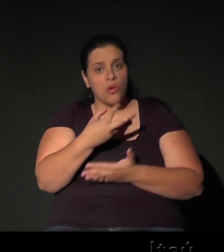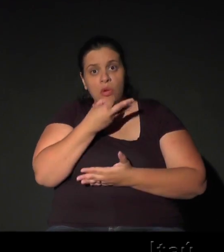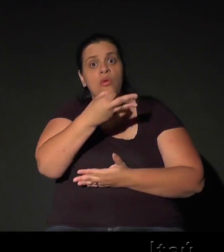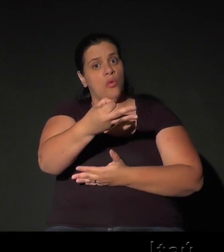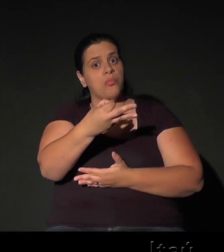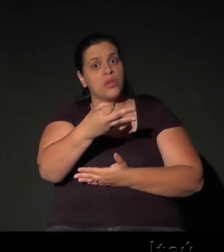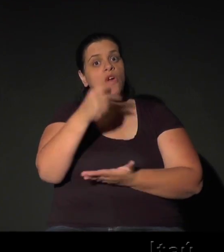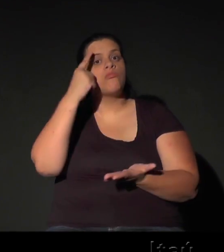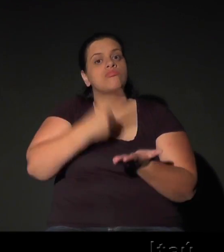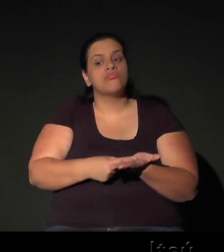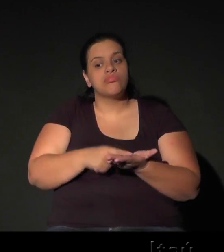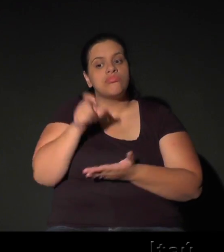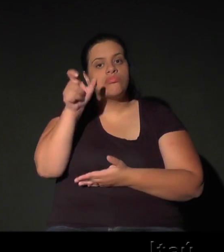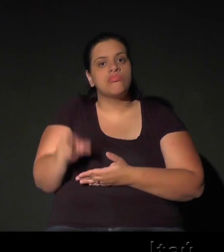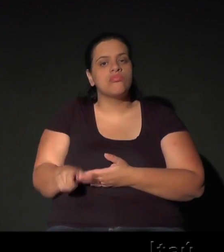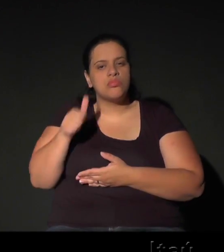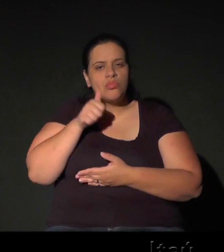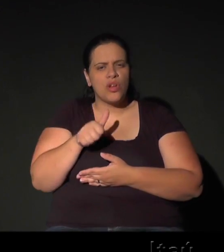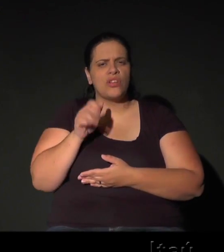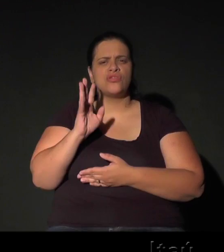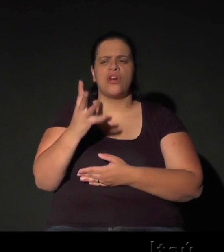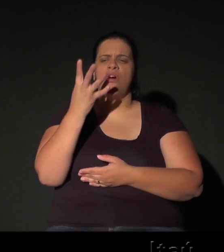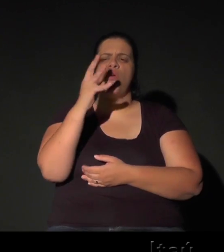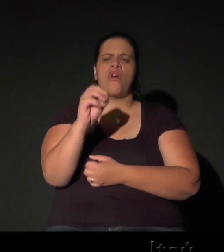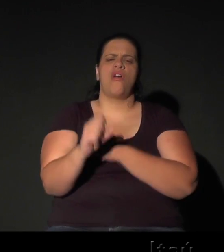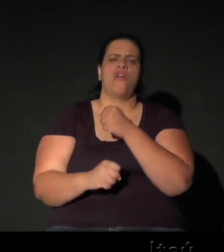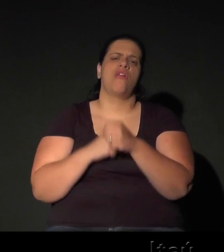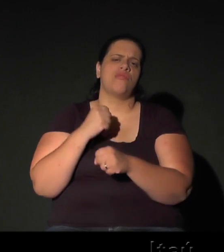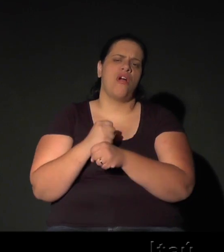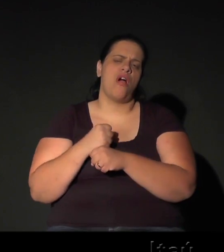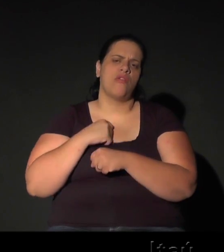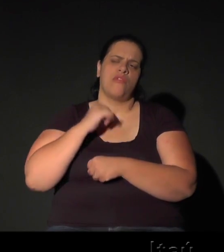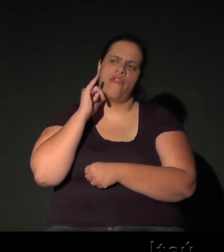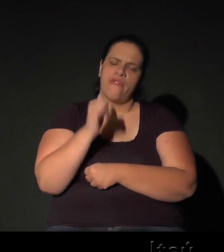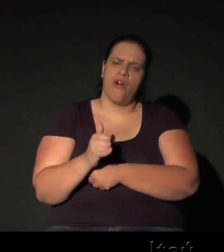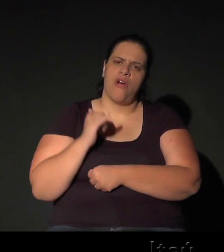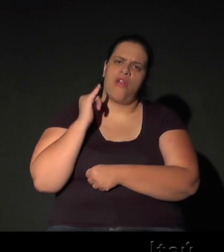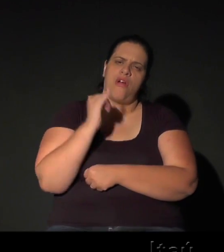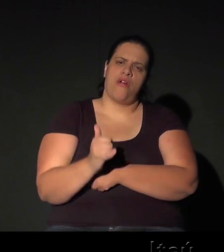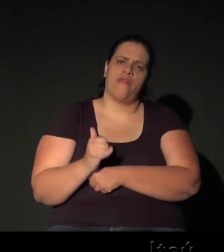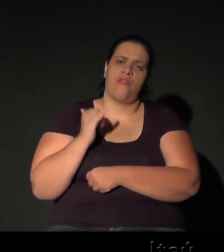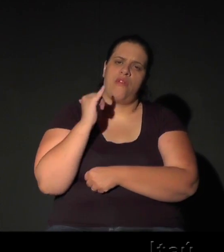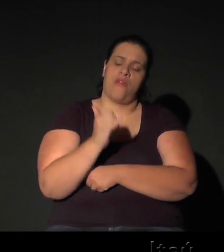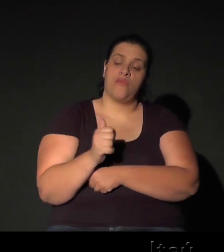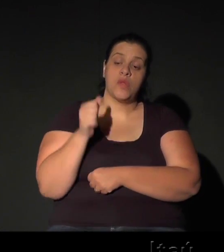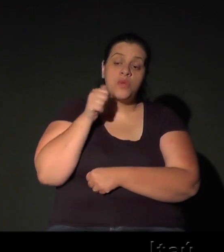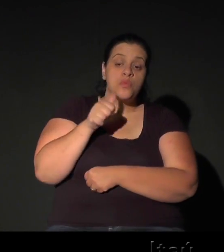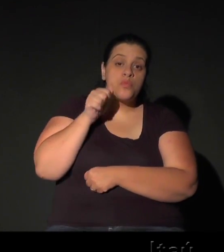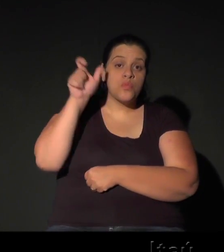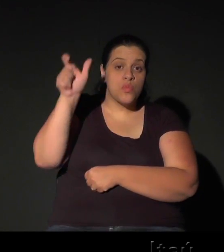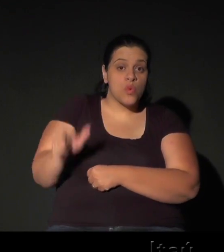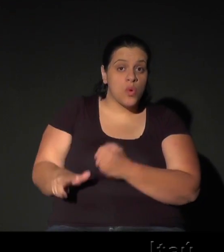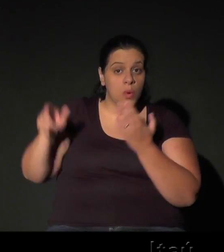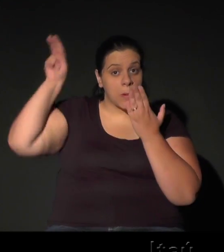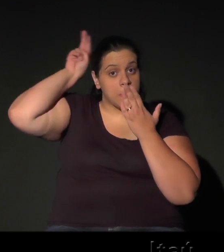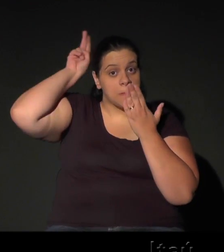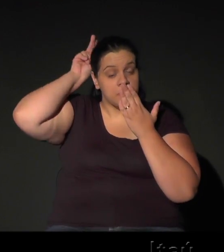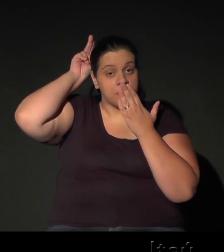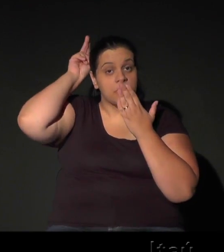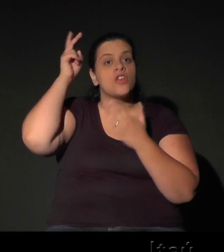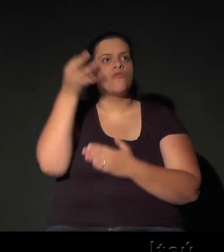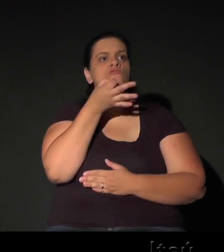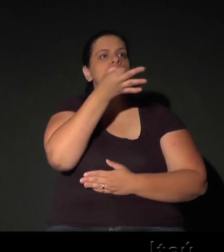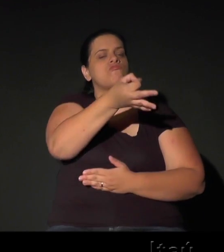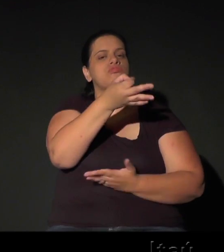tinha última palavra sempre falo já 40 anos venho falando a mesma coisa a mulher indígena dava a